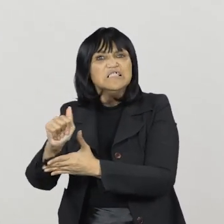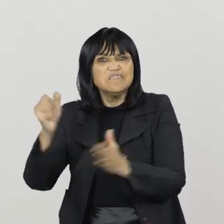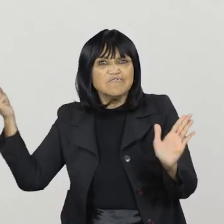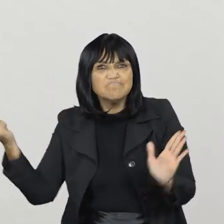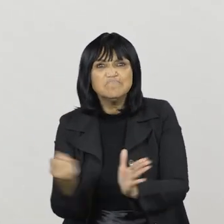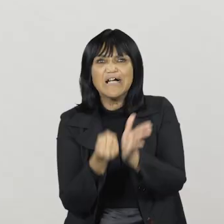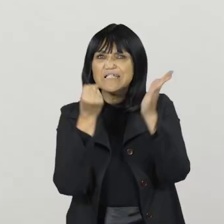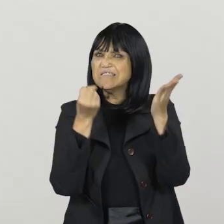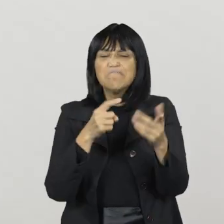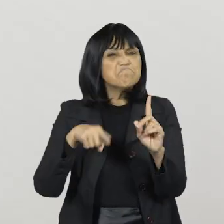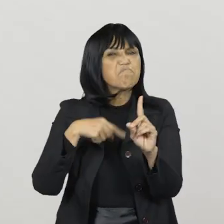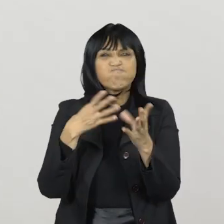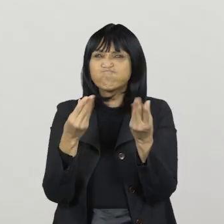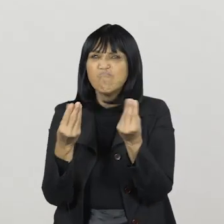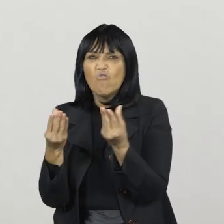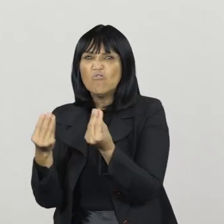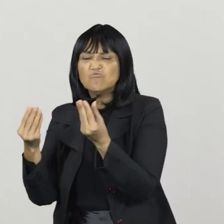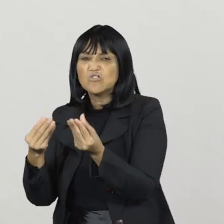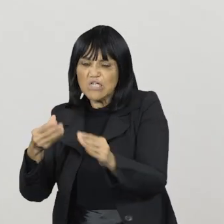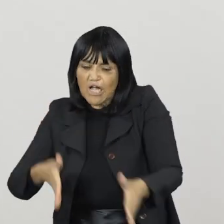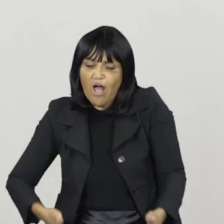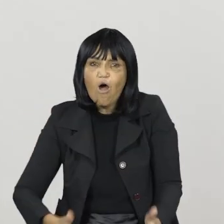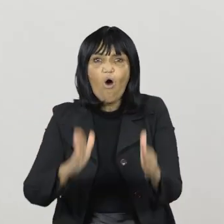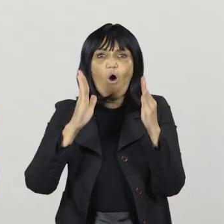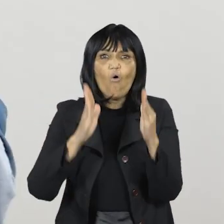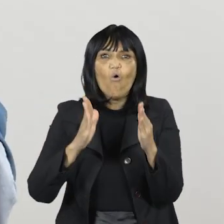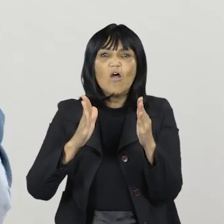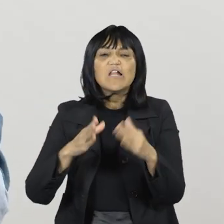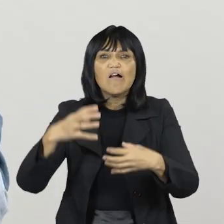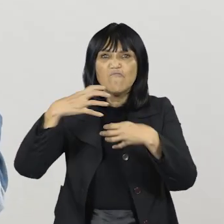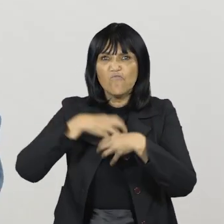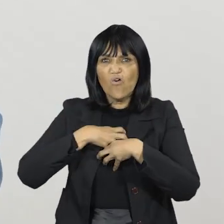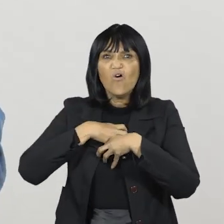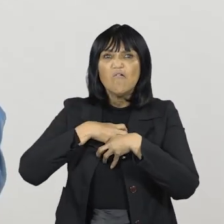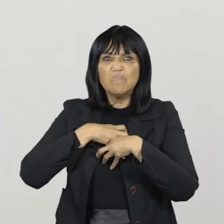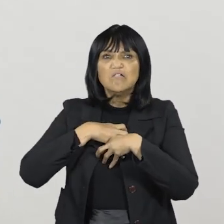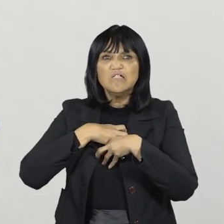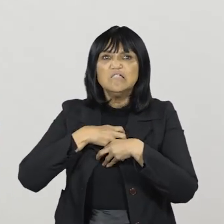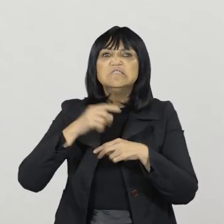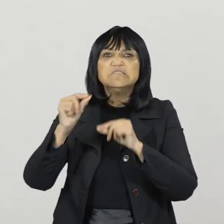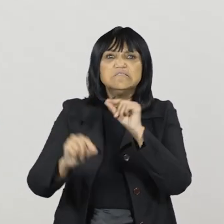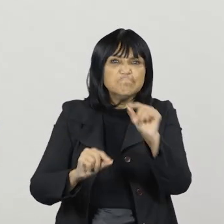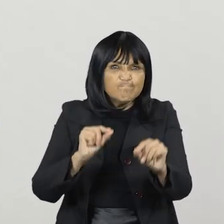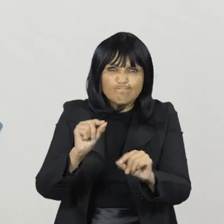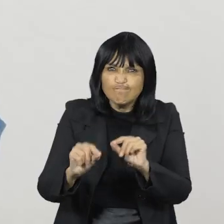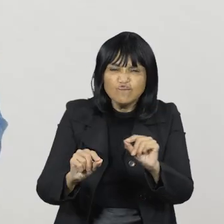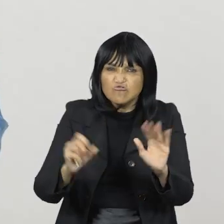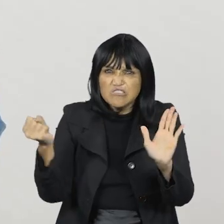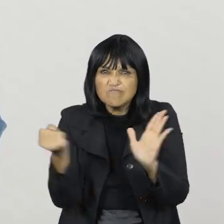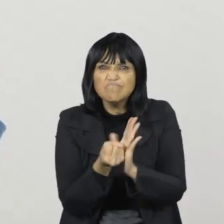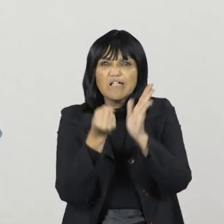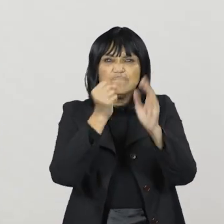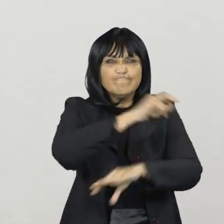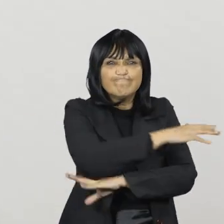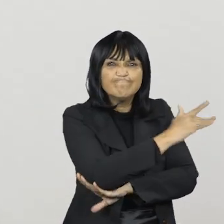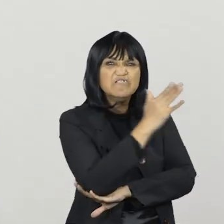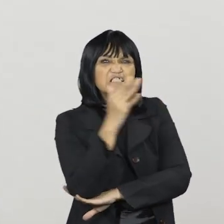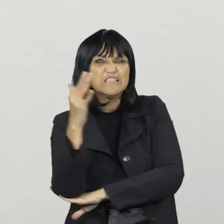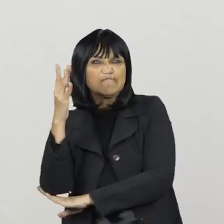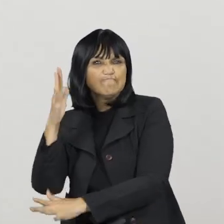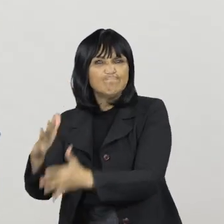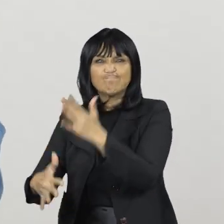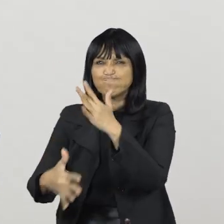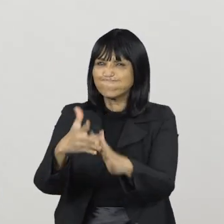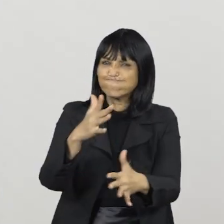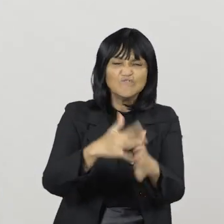isso impacta sobremaneira na condição da via, e a própria condição da via, a deterioração da via, gera impactos